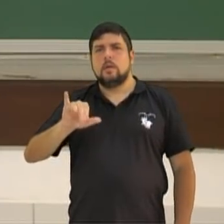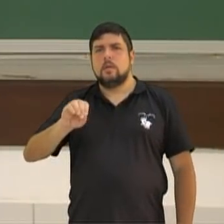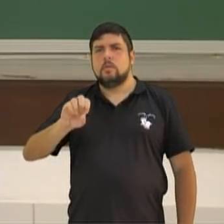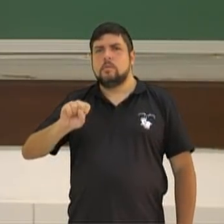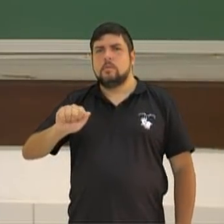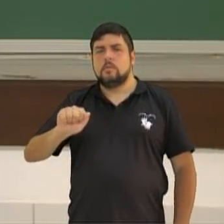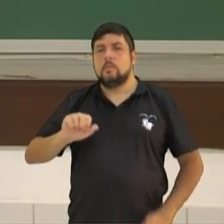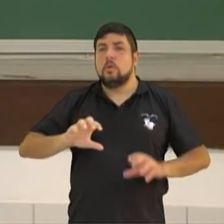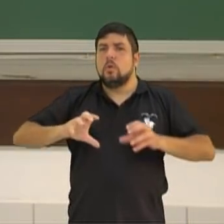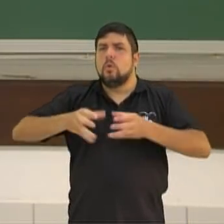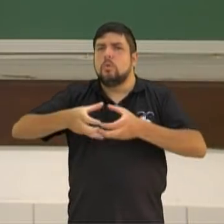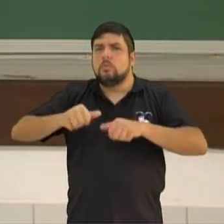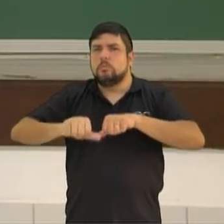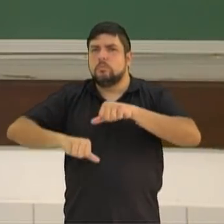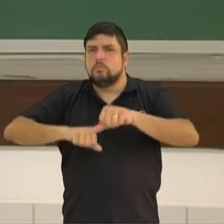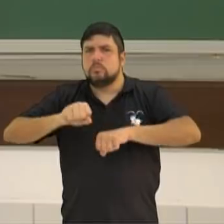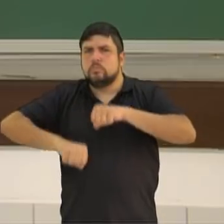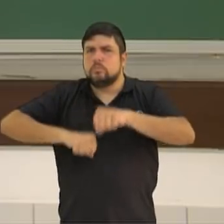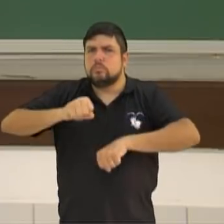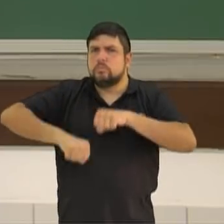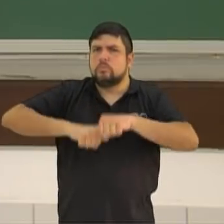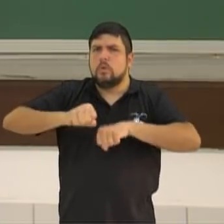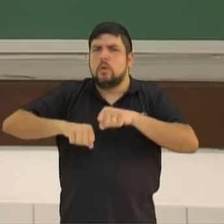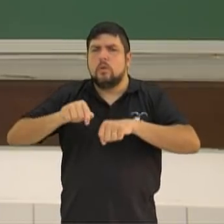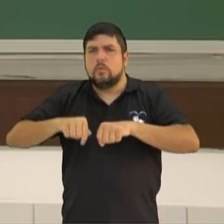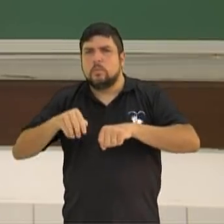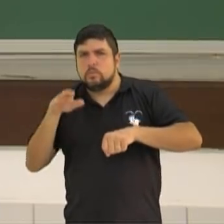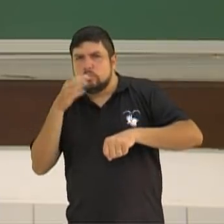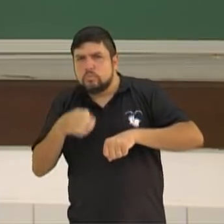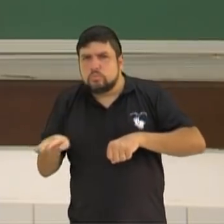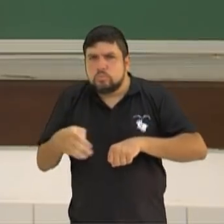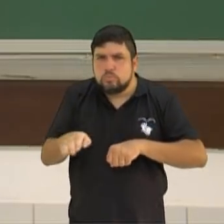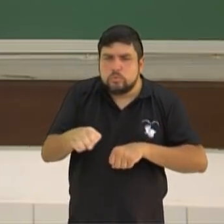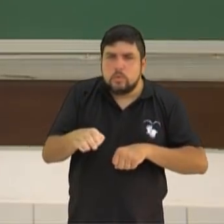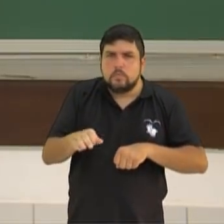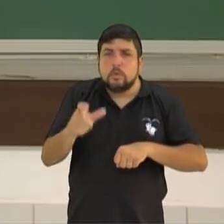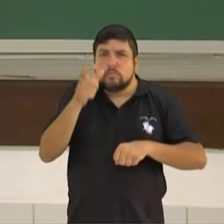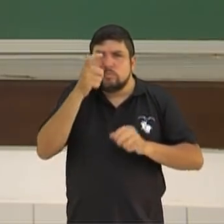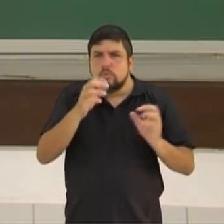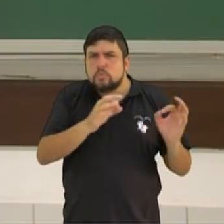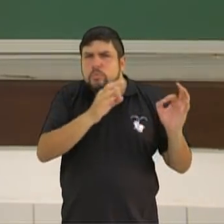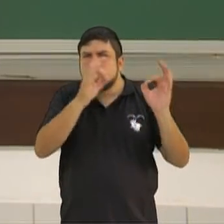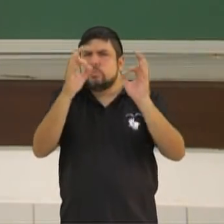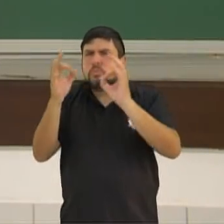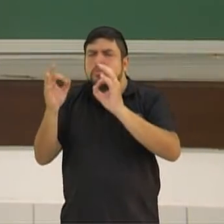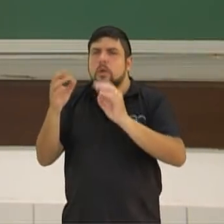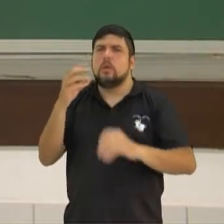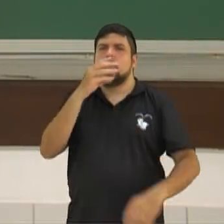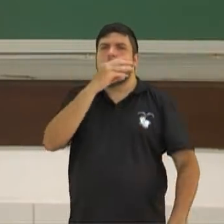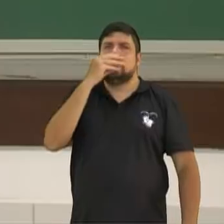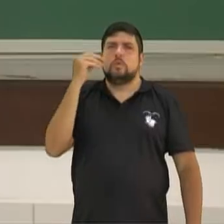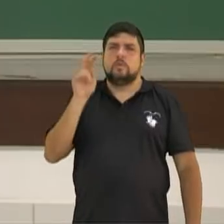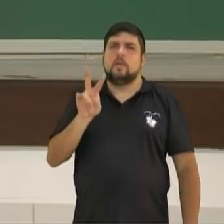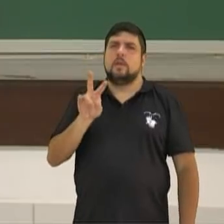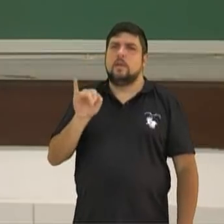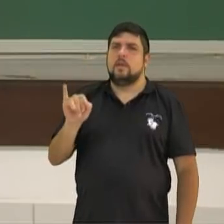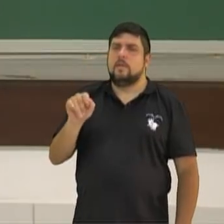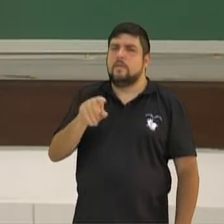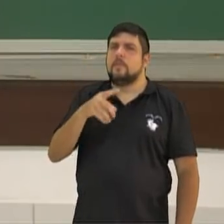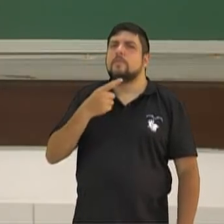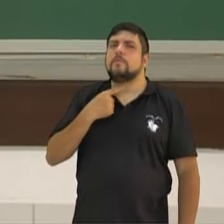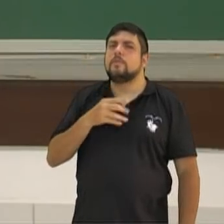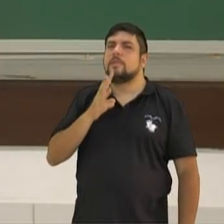fez exatamente descendo a Serra da Graciosa. Assista que você vai ficar com mais vontade ainda de conhecer esse